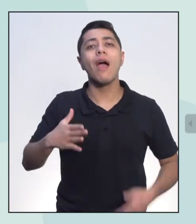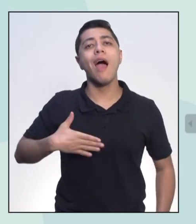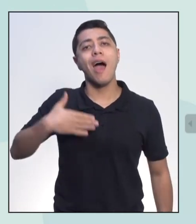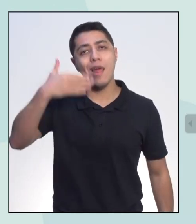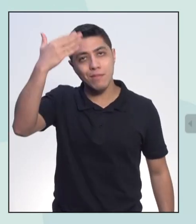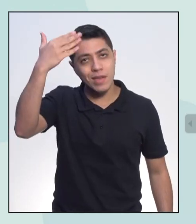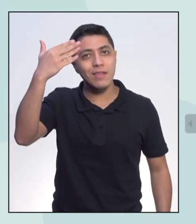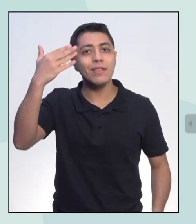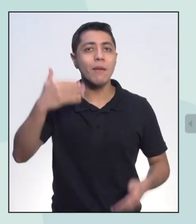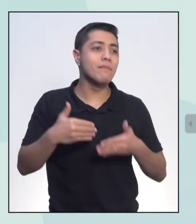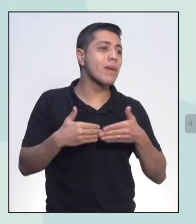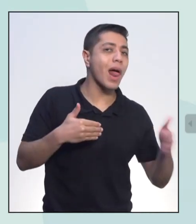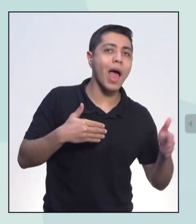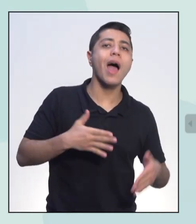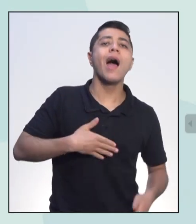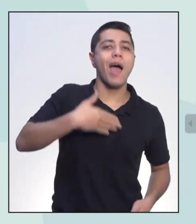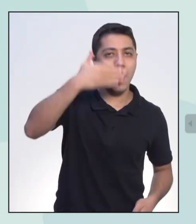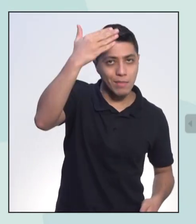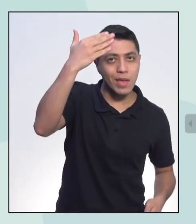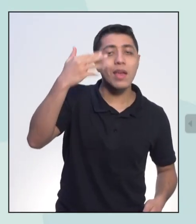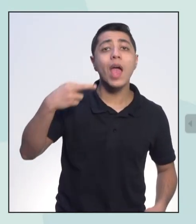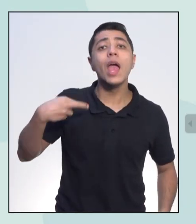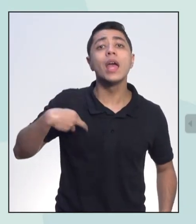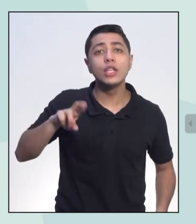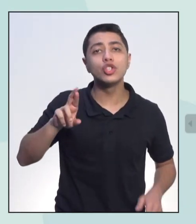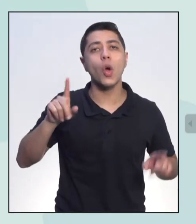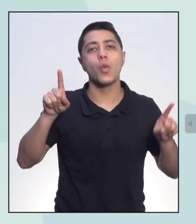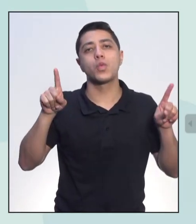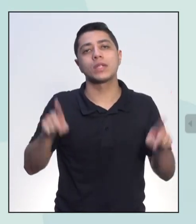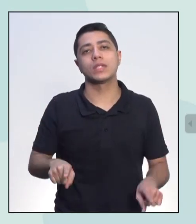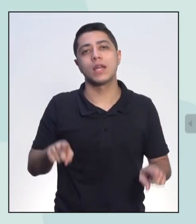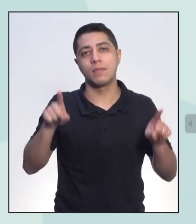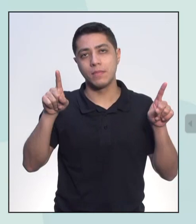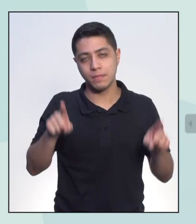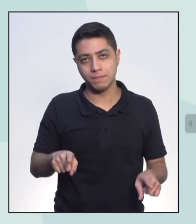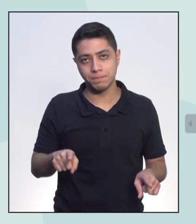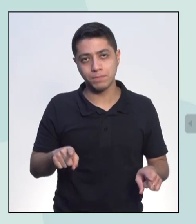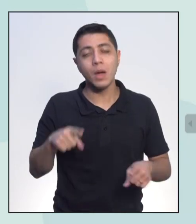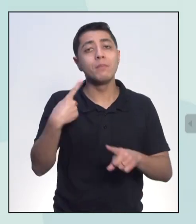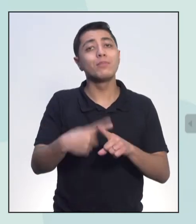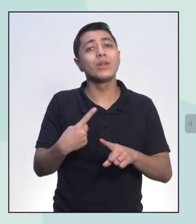islâmica. Então, também gera um grande conflito, né, porque não se aceita que